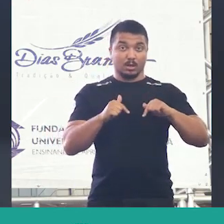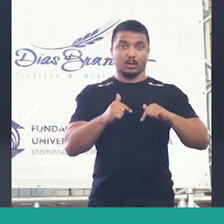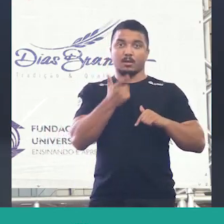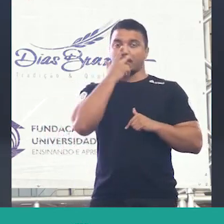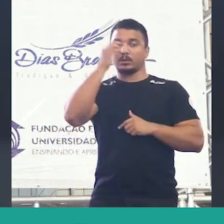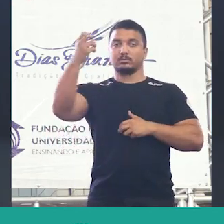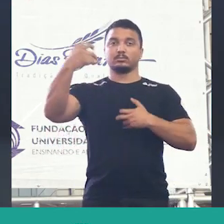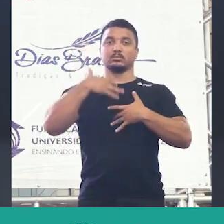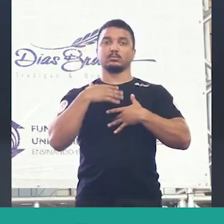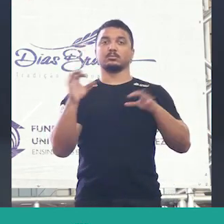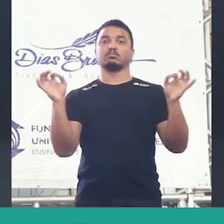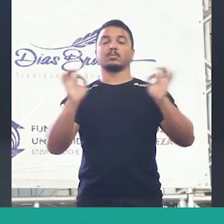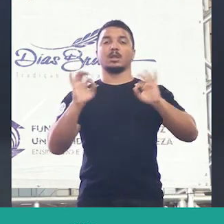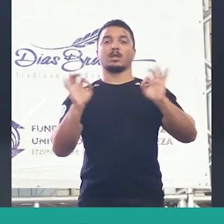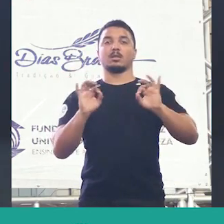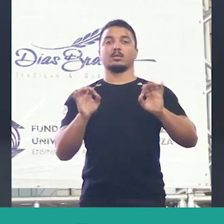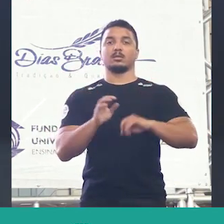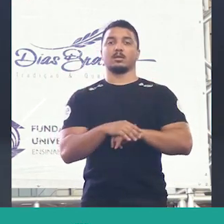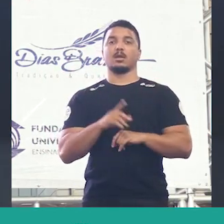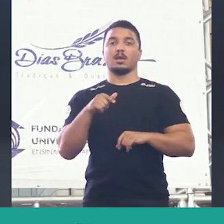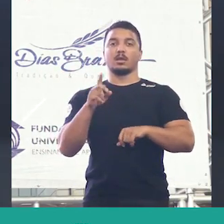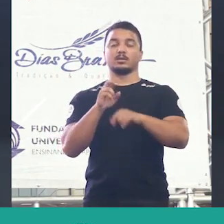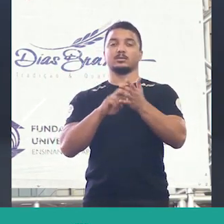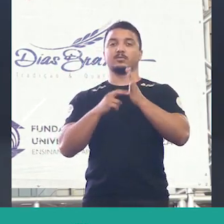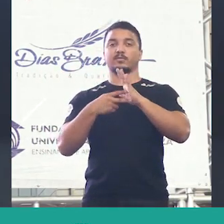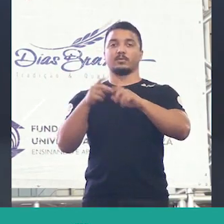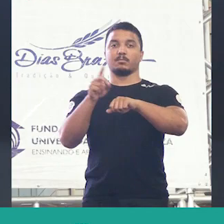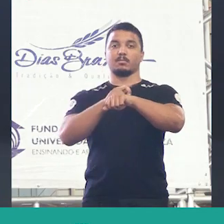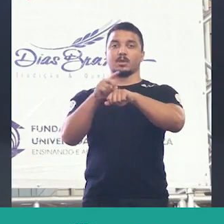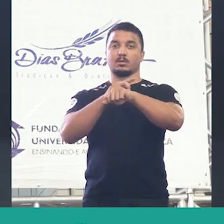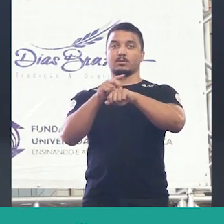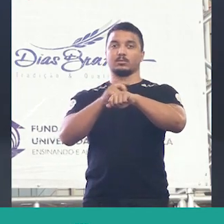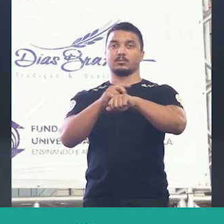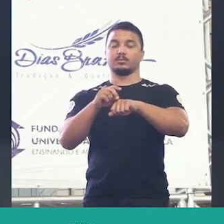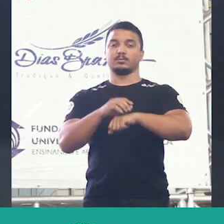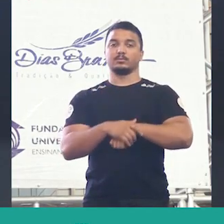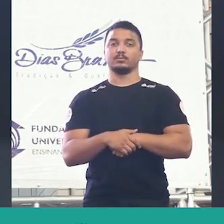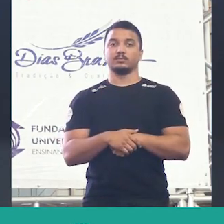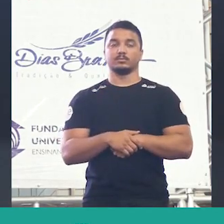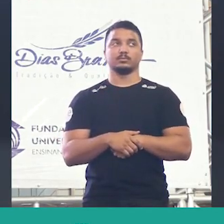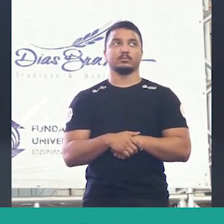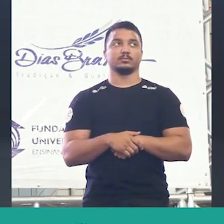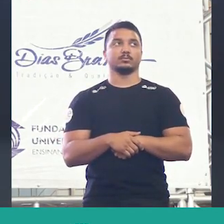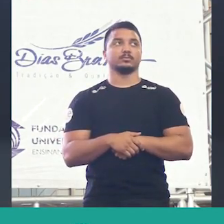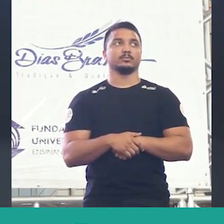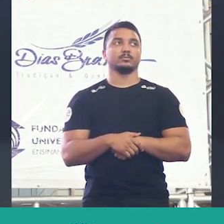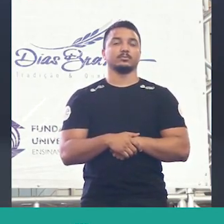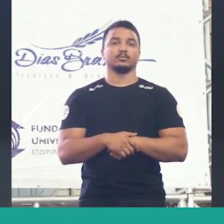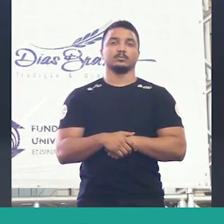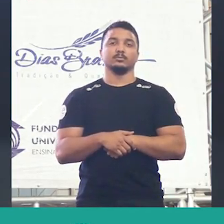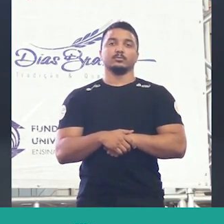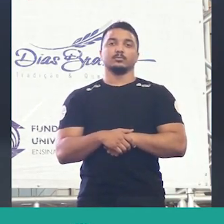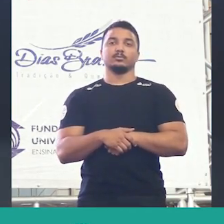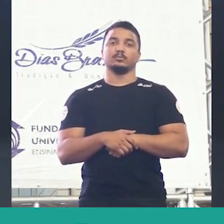não reflete. Eu chamo de preto. Fui claro ou não? Fui claro?